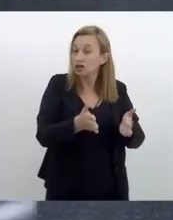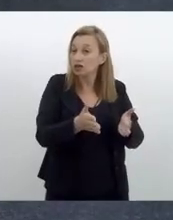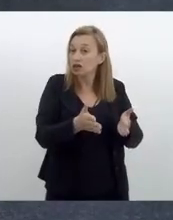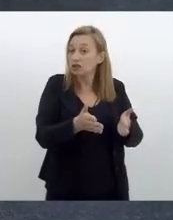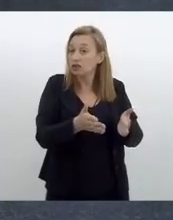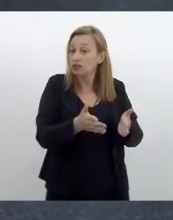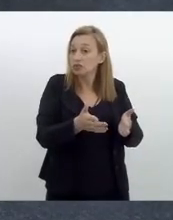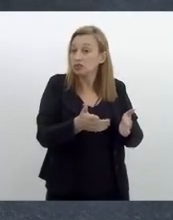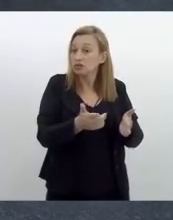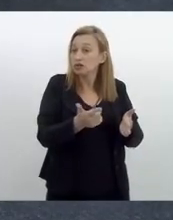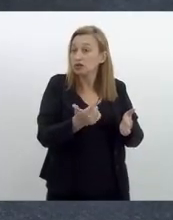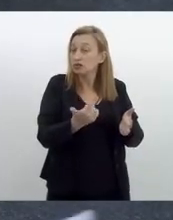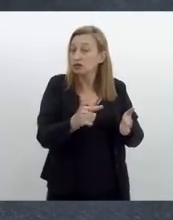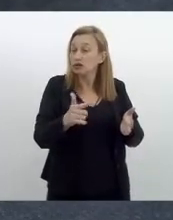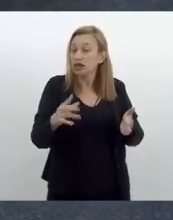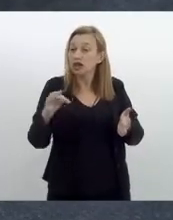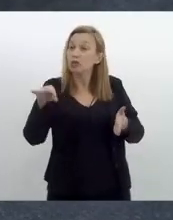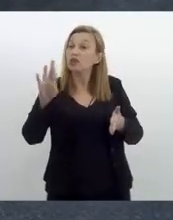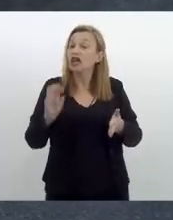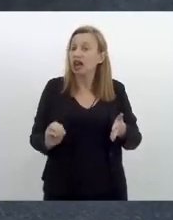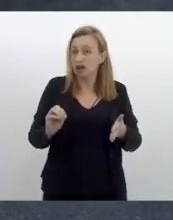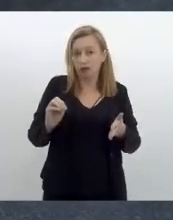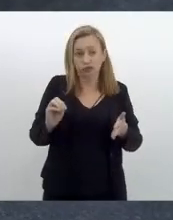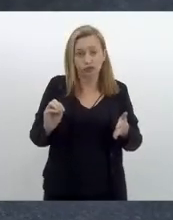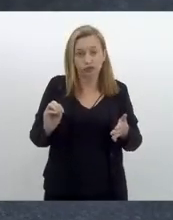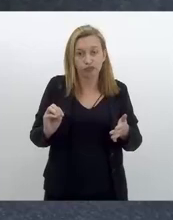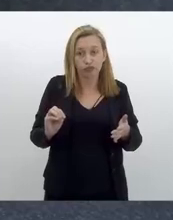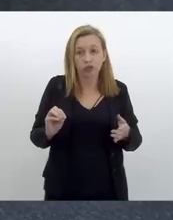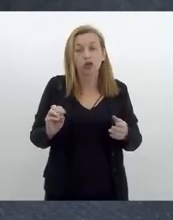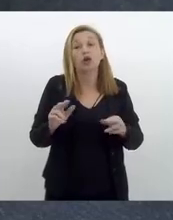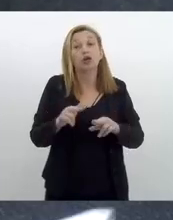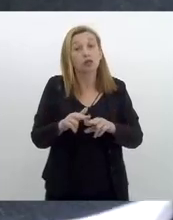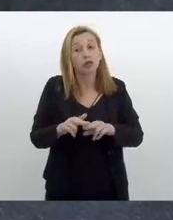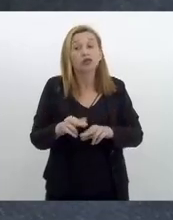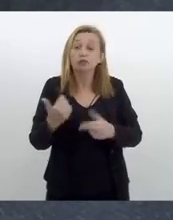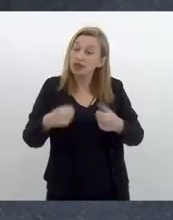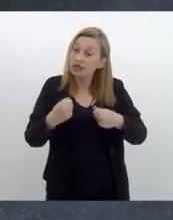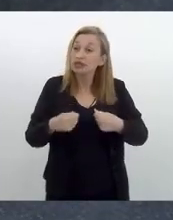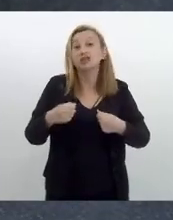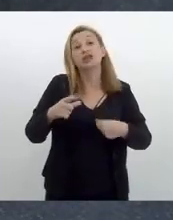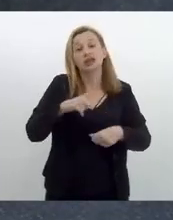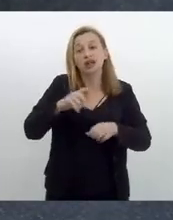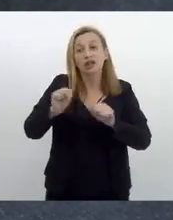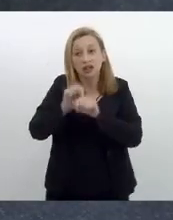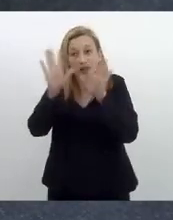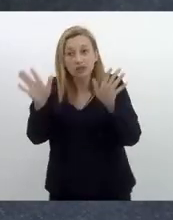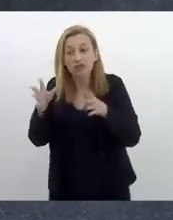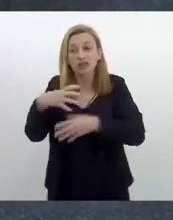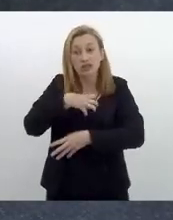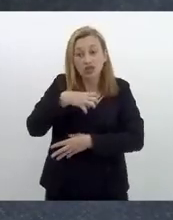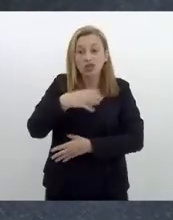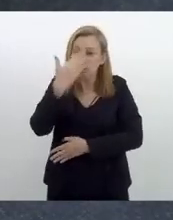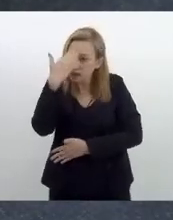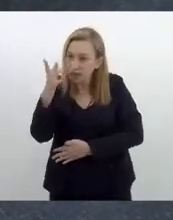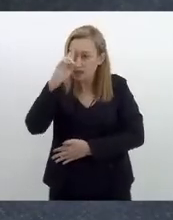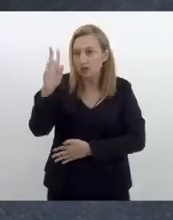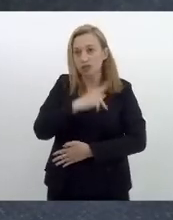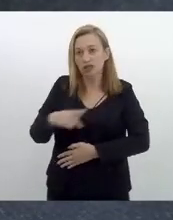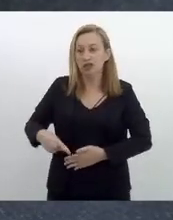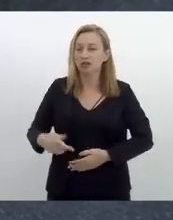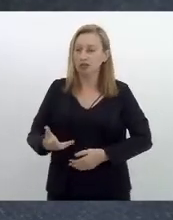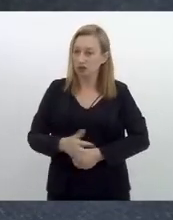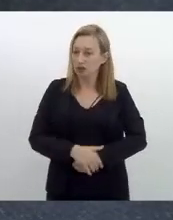a progressão do seu triênio. É isso. Portanto, tem que ter um esclarecimento nesse sentido. Obrigada, presidente.